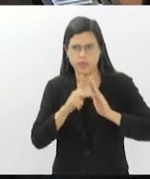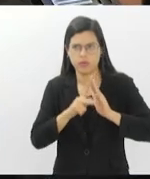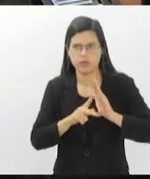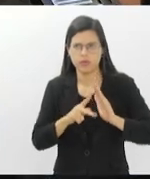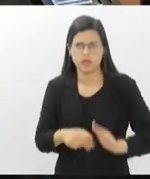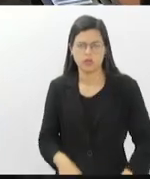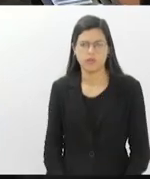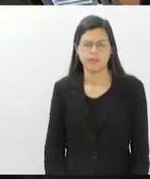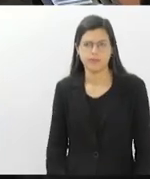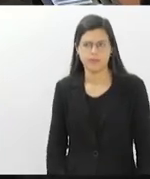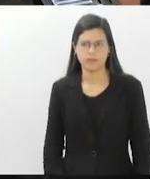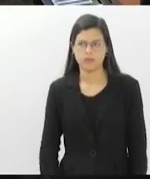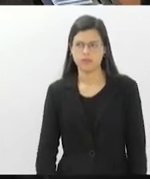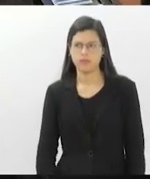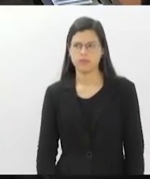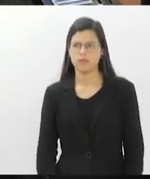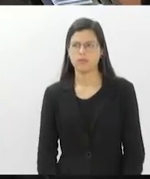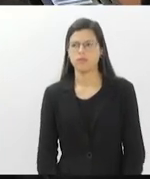mérito.